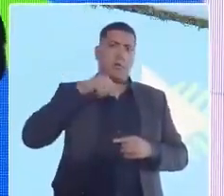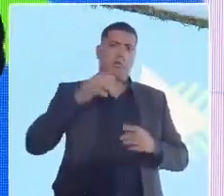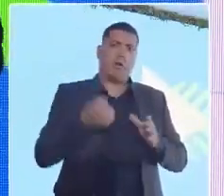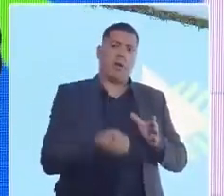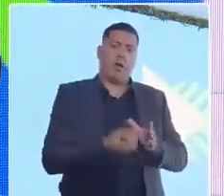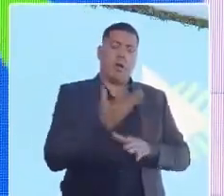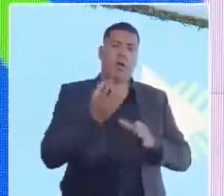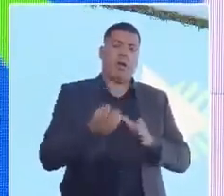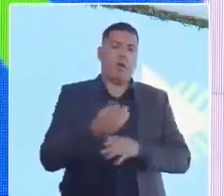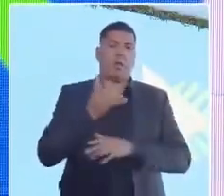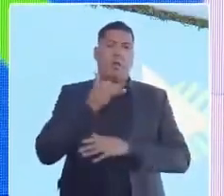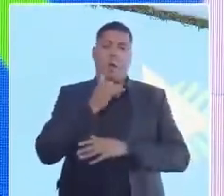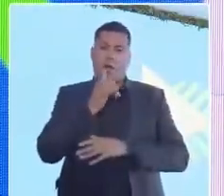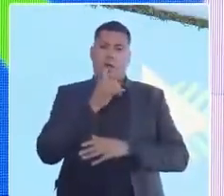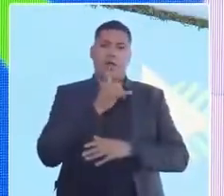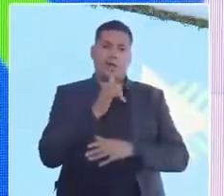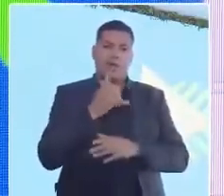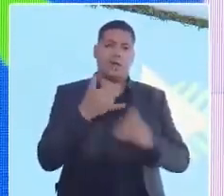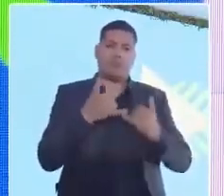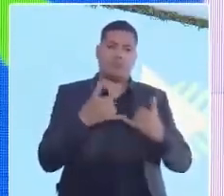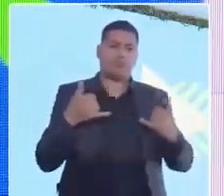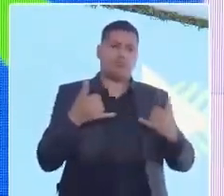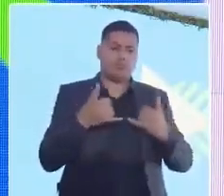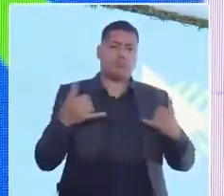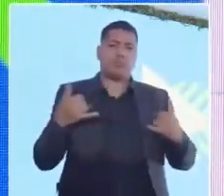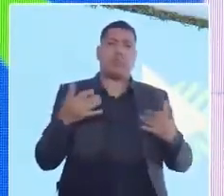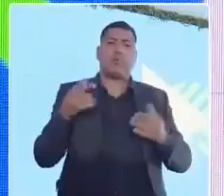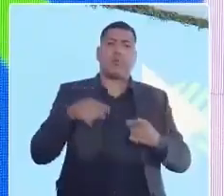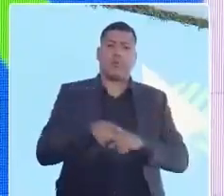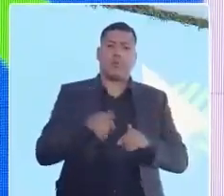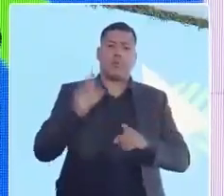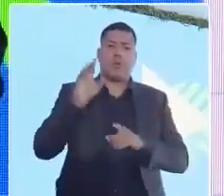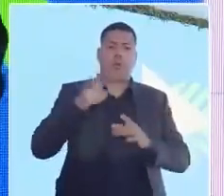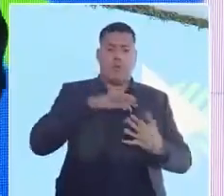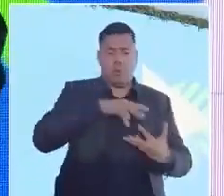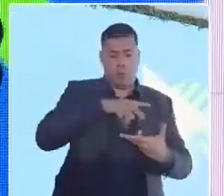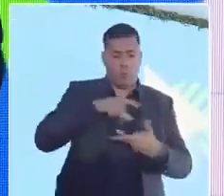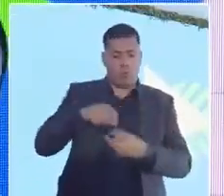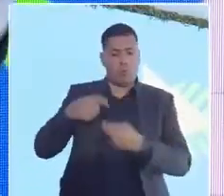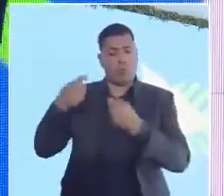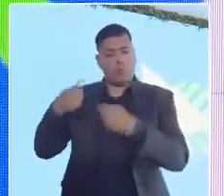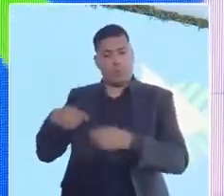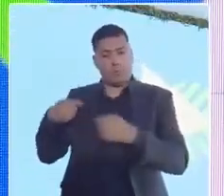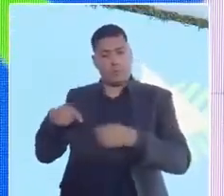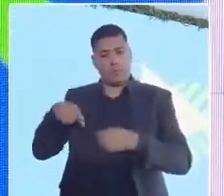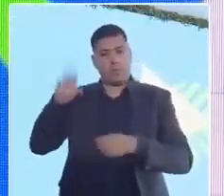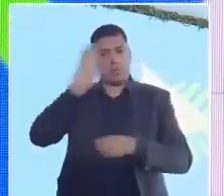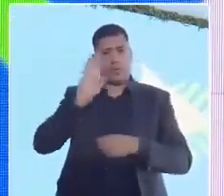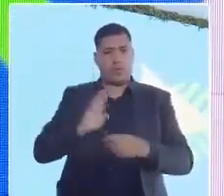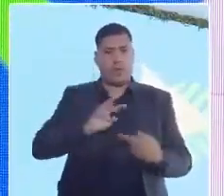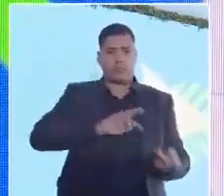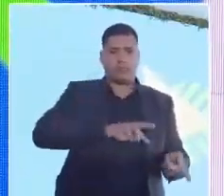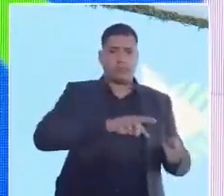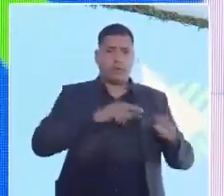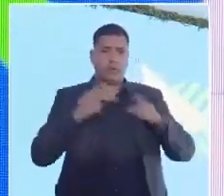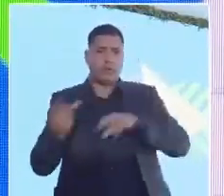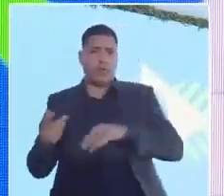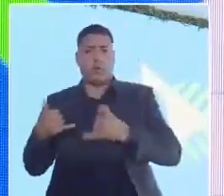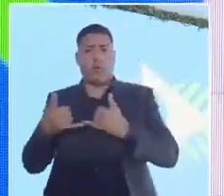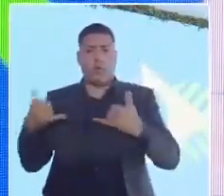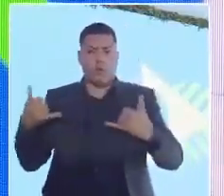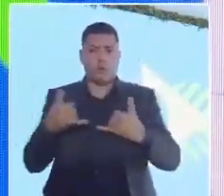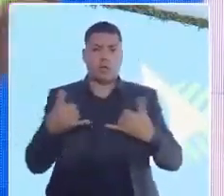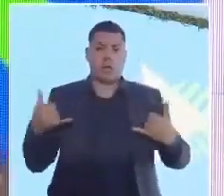energia o mundo como eu disse precisa do Brasil para transição energética para aliviar a insegurança